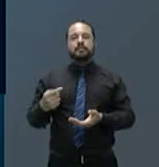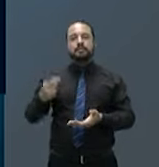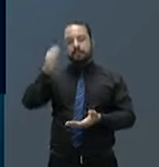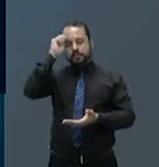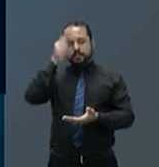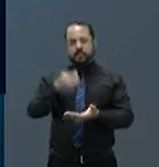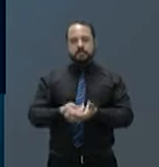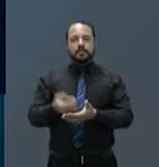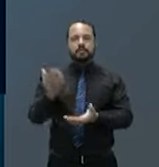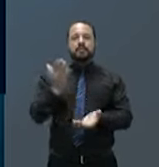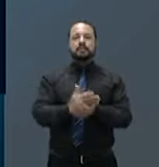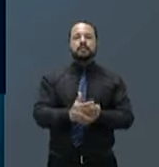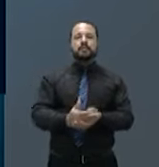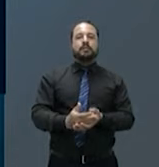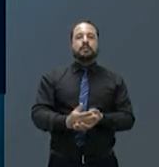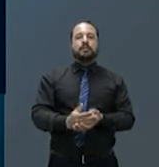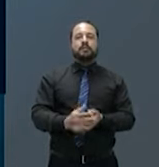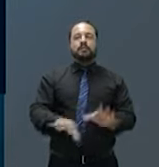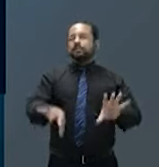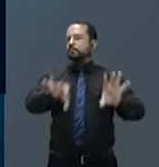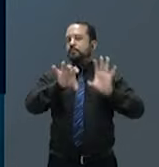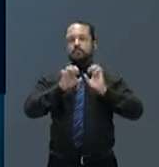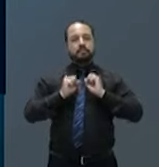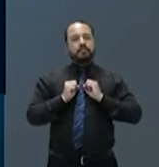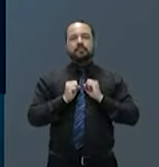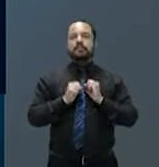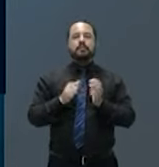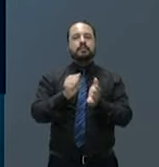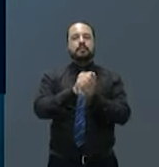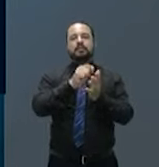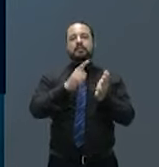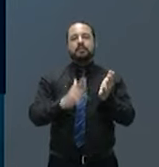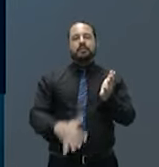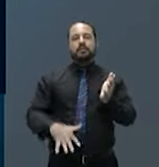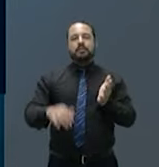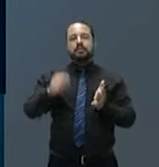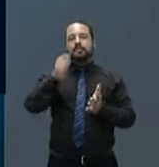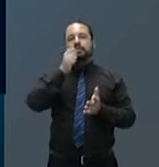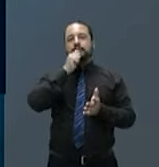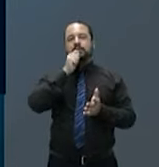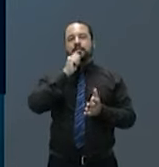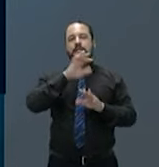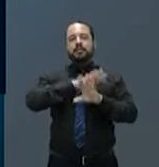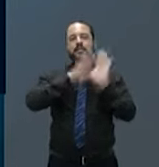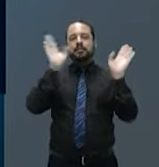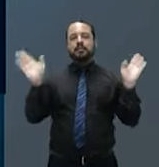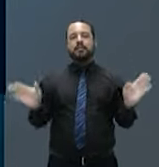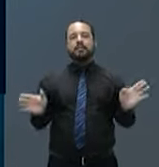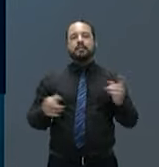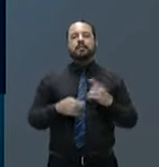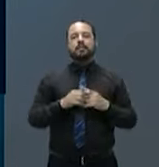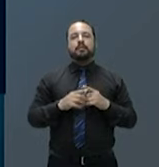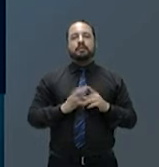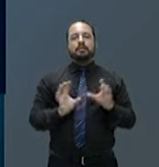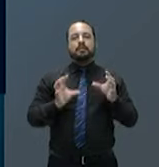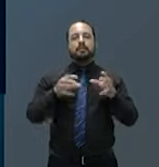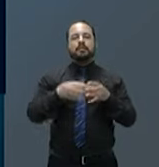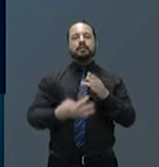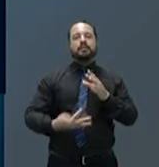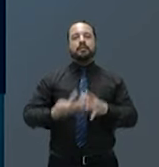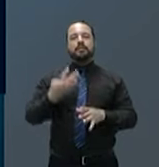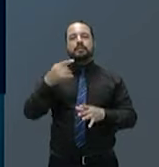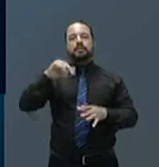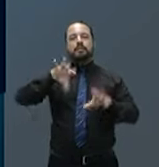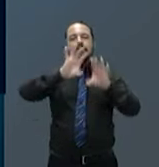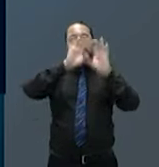que rejeitou embargos de declaração por ela opostos, por meio do qual a quarta turma desta corte negou o